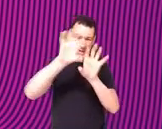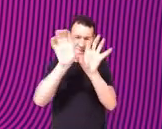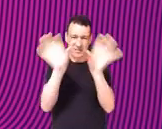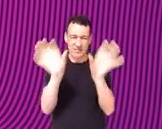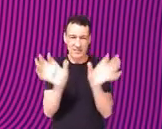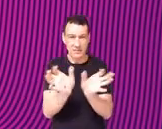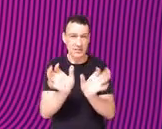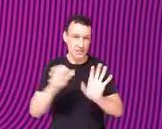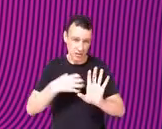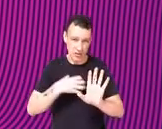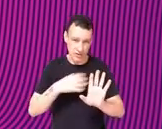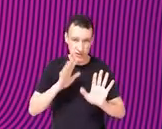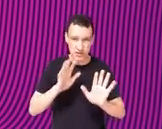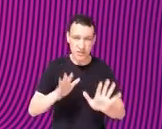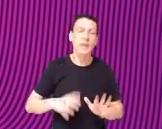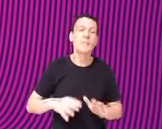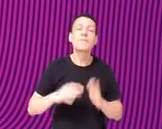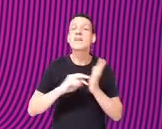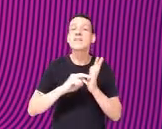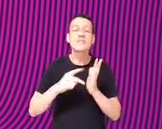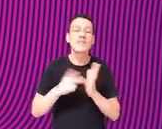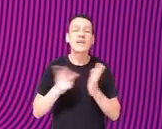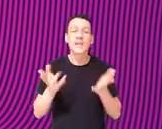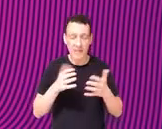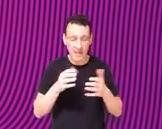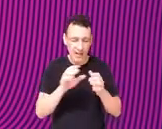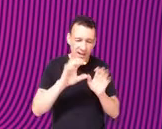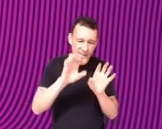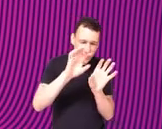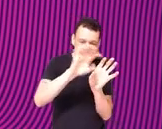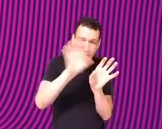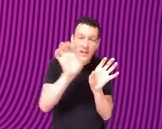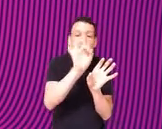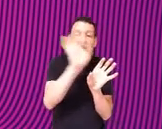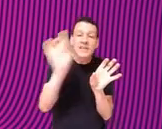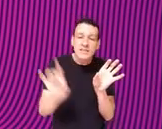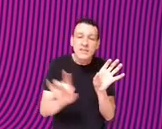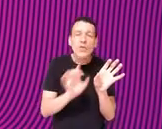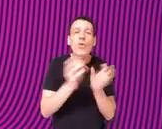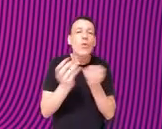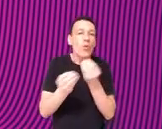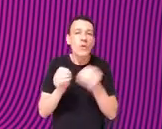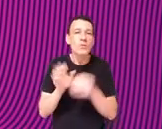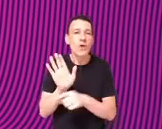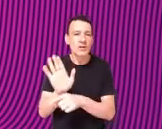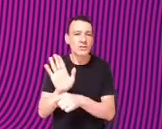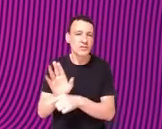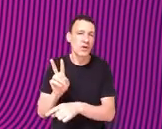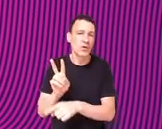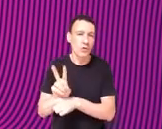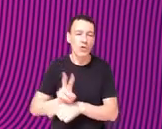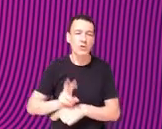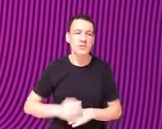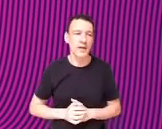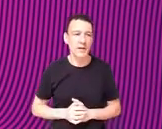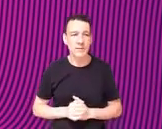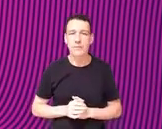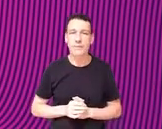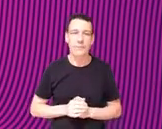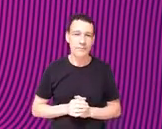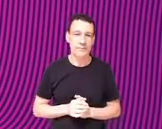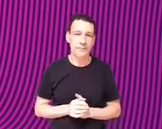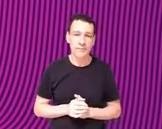dos cuidados do paciente, que envolve, por um lado, os pacientes, os seus cuidadores,